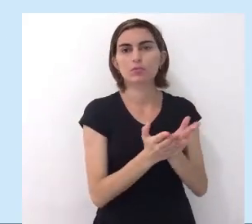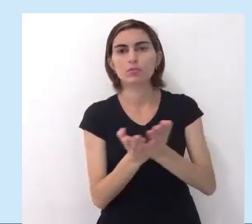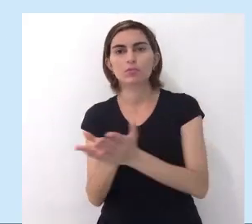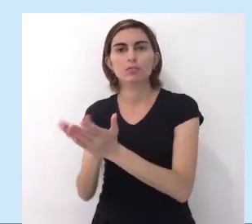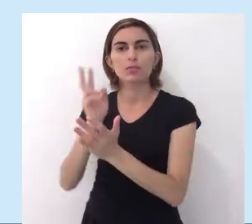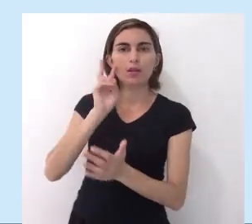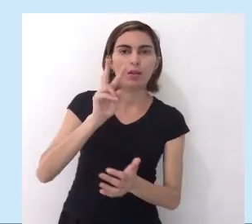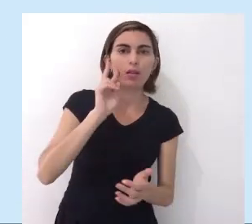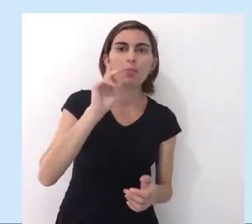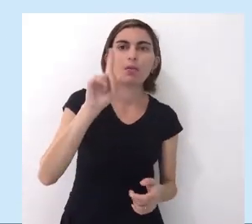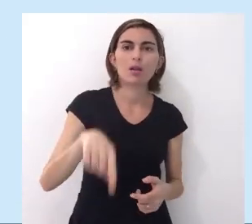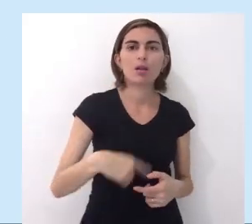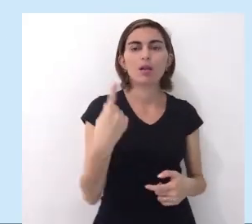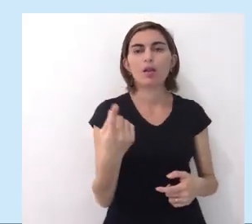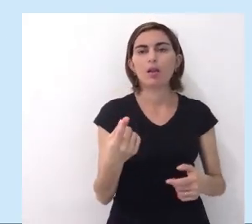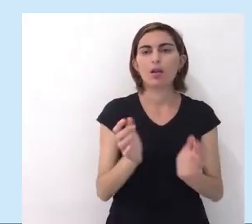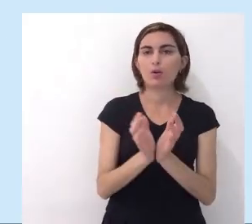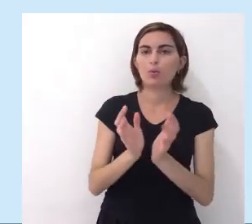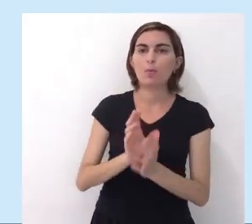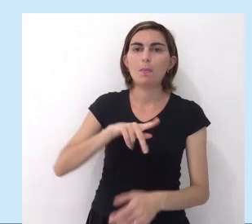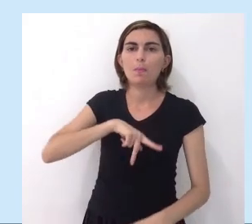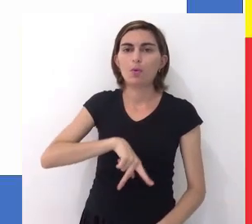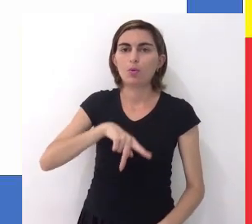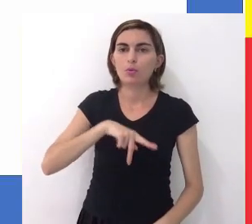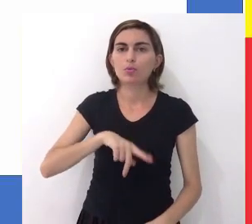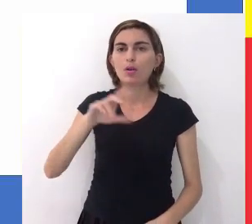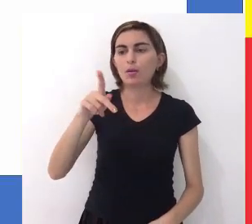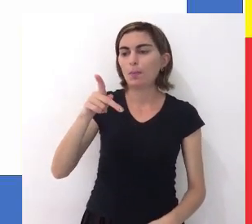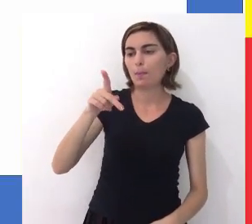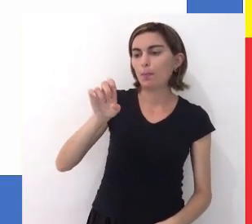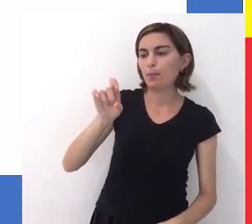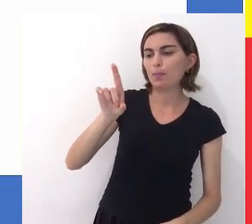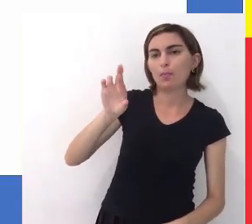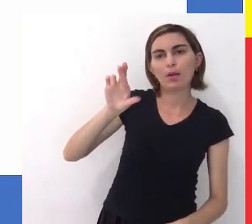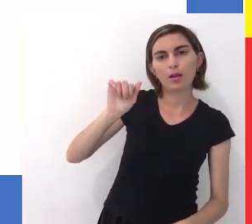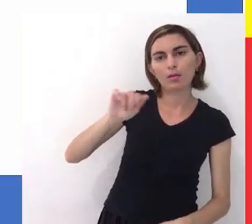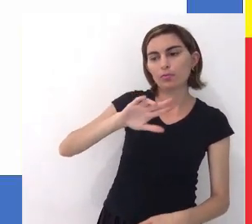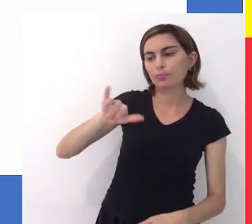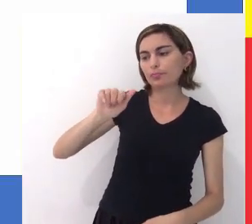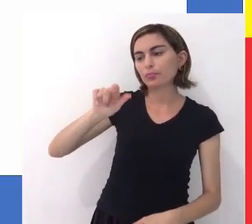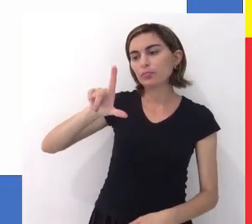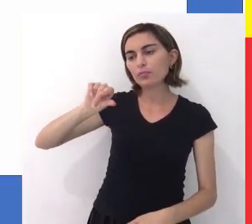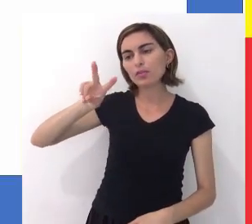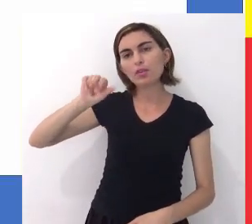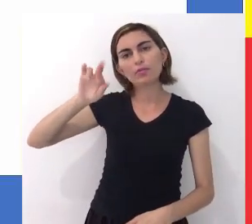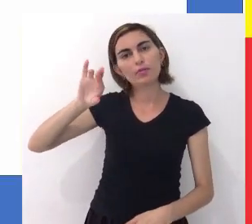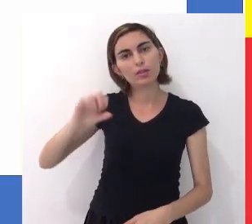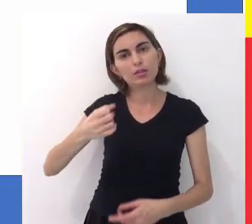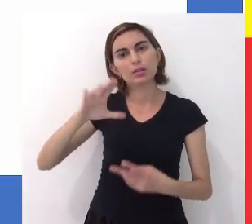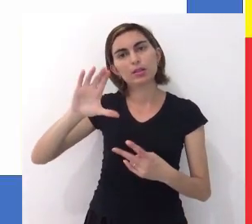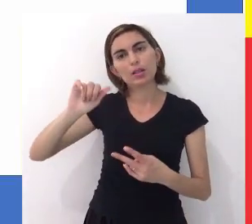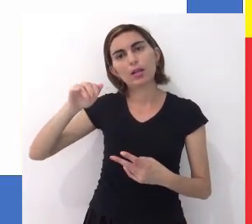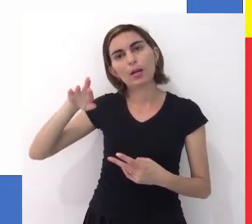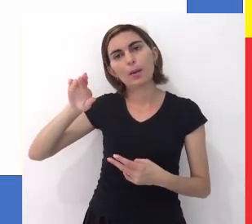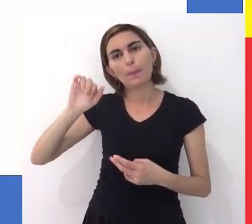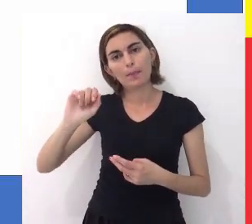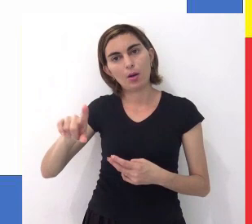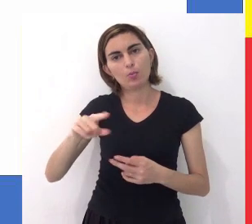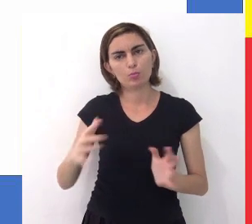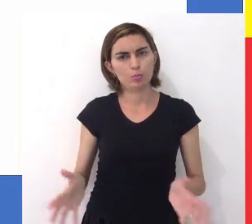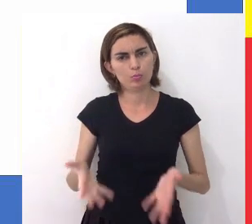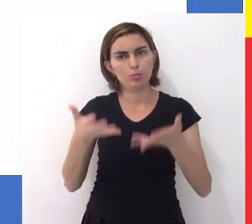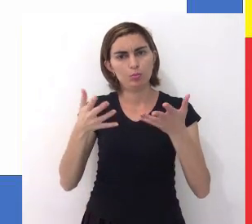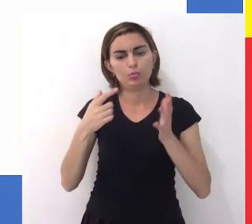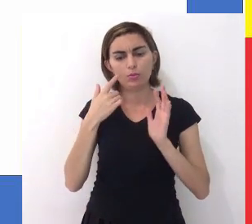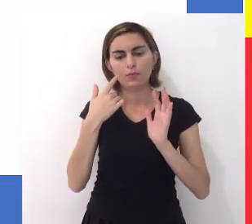lembram? Do time dos portugueses vai ser o Pedro Álvares Cabral, tá? O Pedro Álvares Cabral, gente, a gente vai dar um